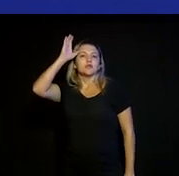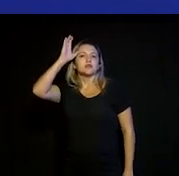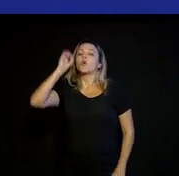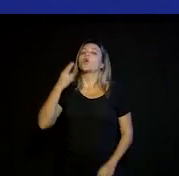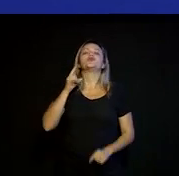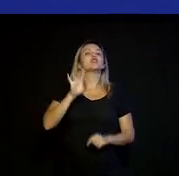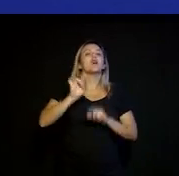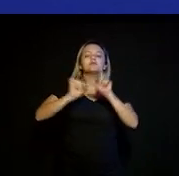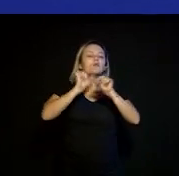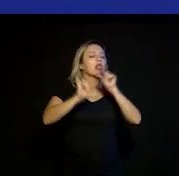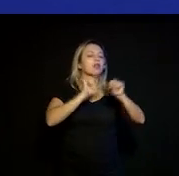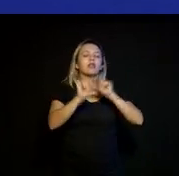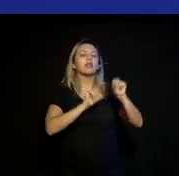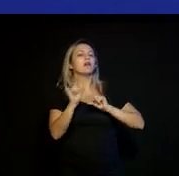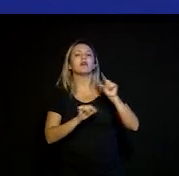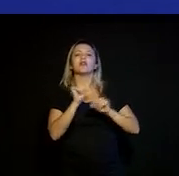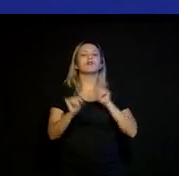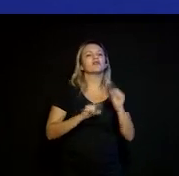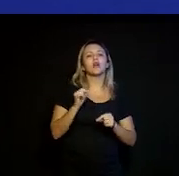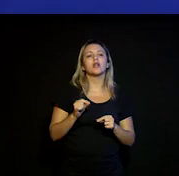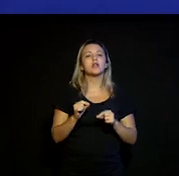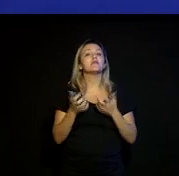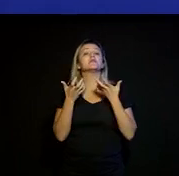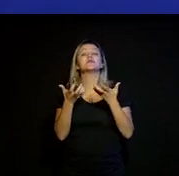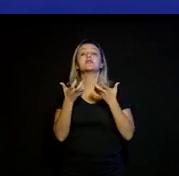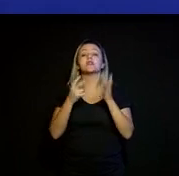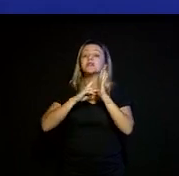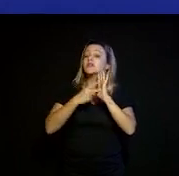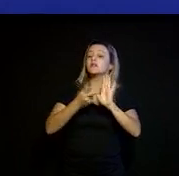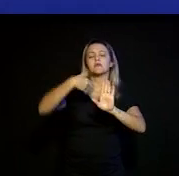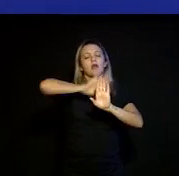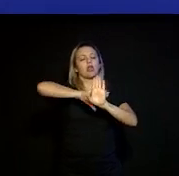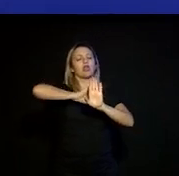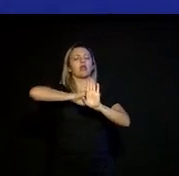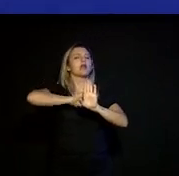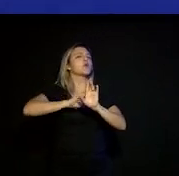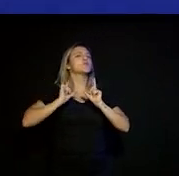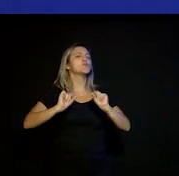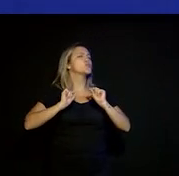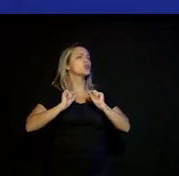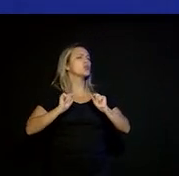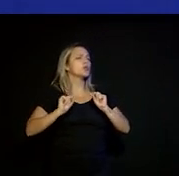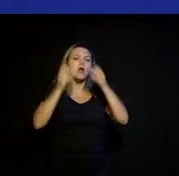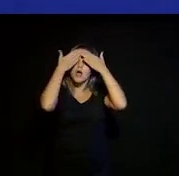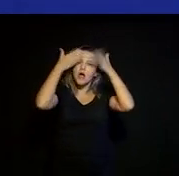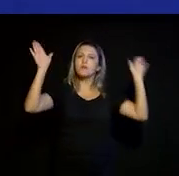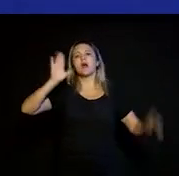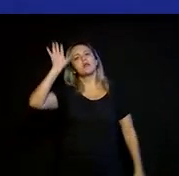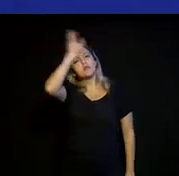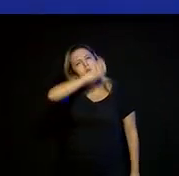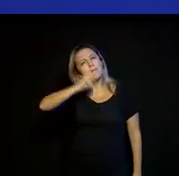para a nossa vida. E não nos perguntamos: o que você quer me dizer? Abertos ao aprendizado, sabendo que